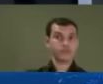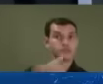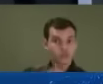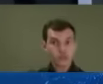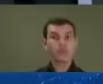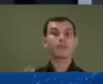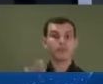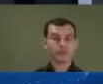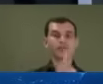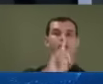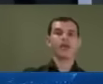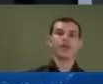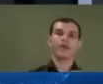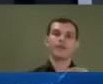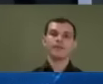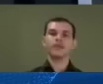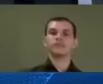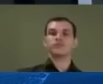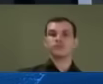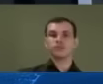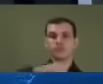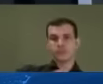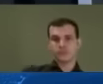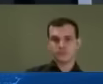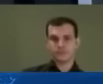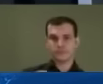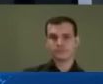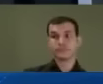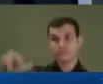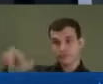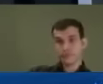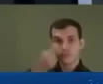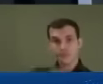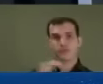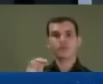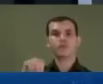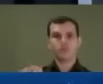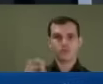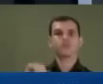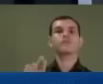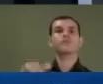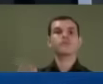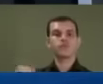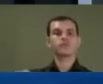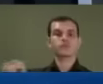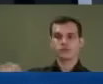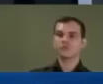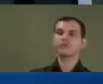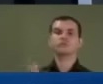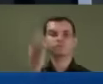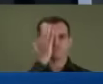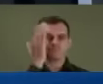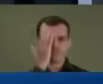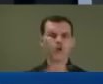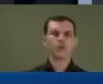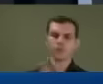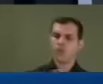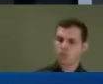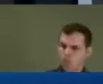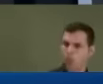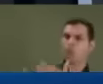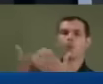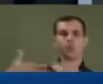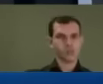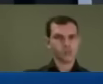constitucional número 98. E o senador Confúcio pode testemunhar o quanto nós avançamos na transposição dos